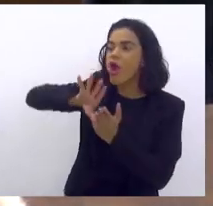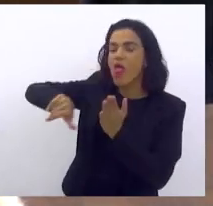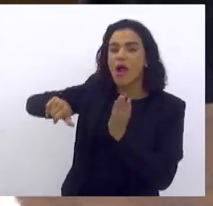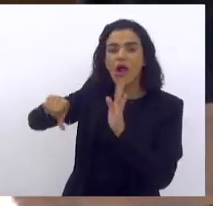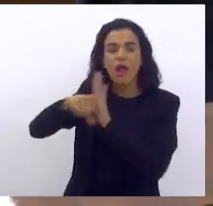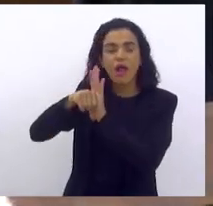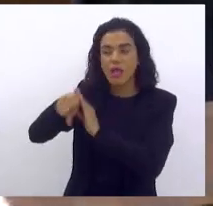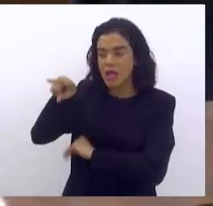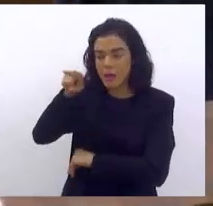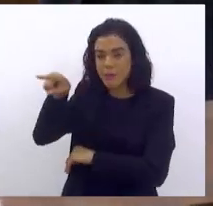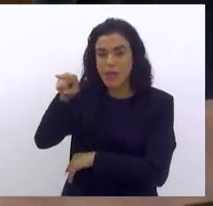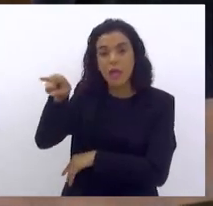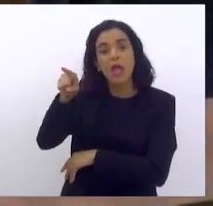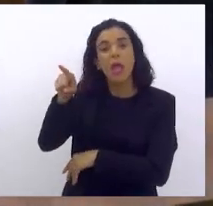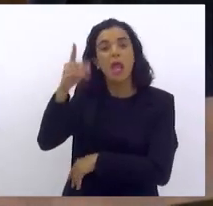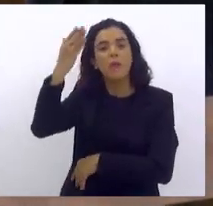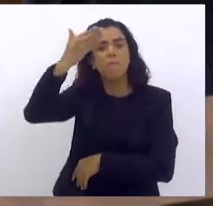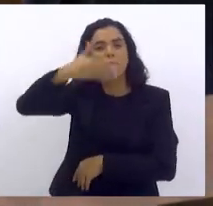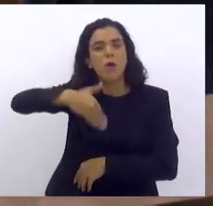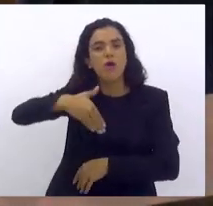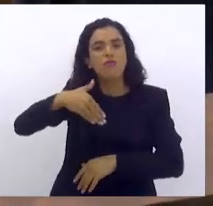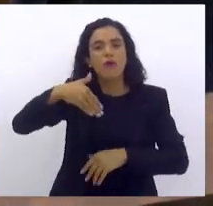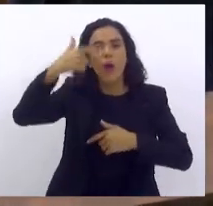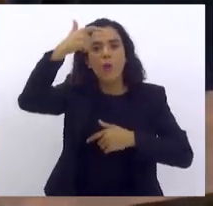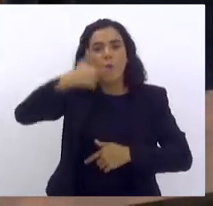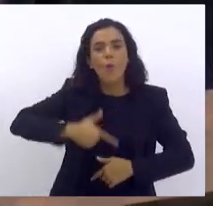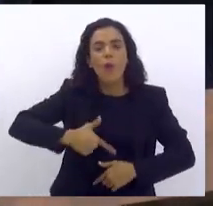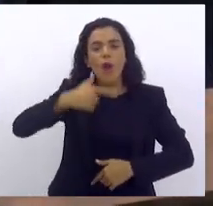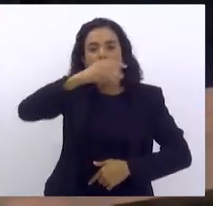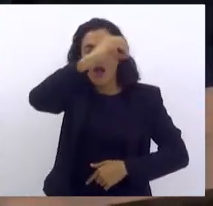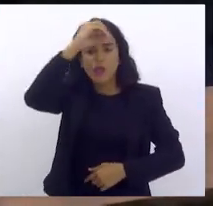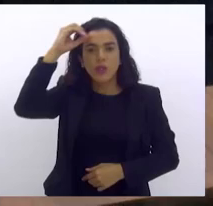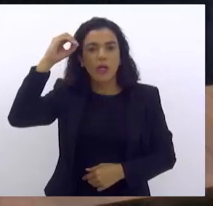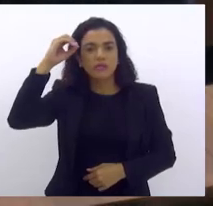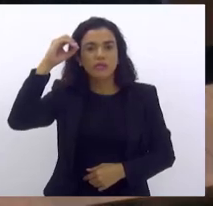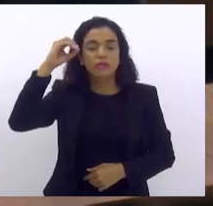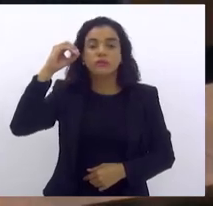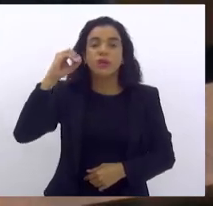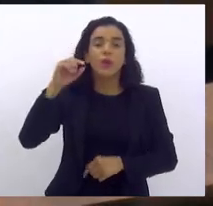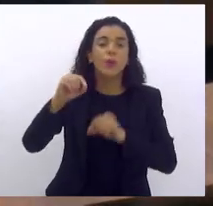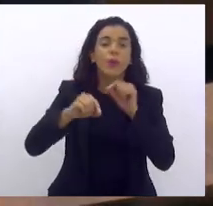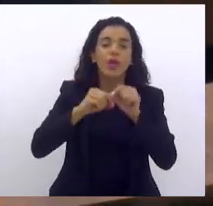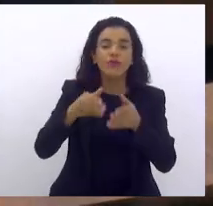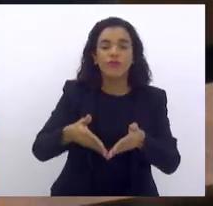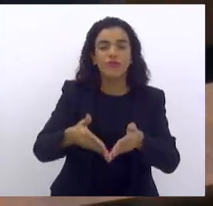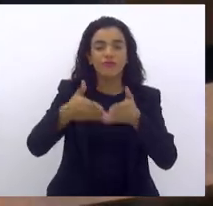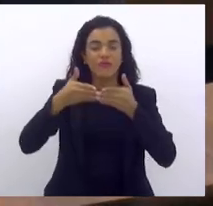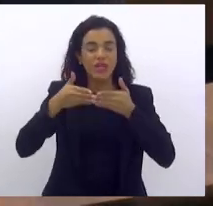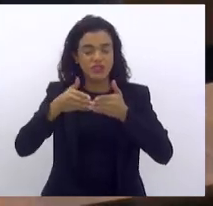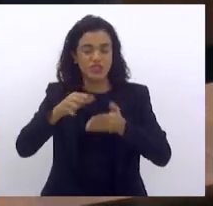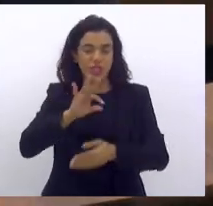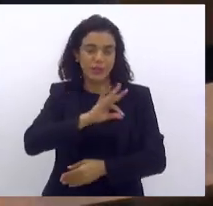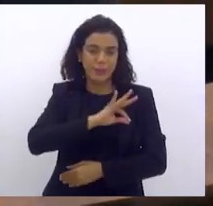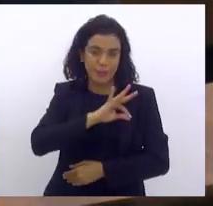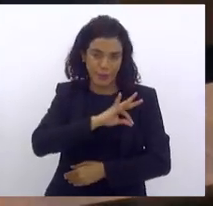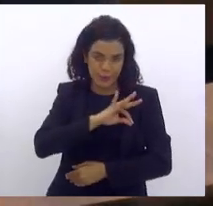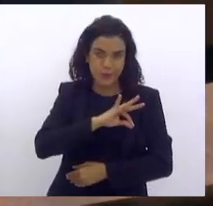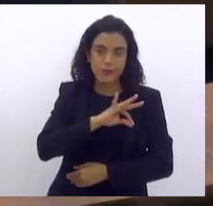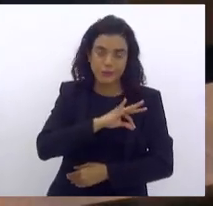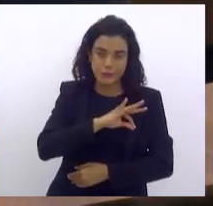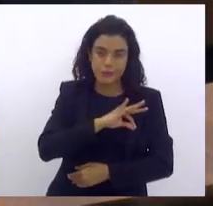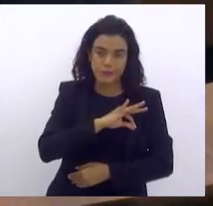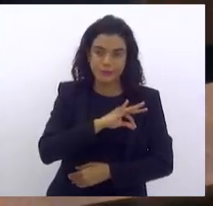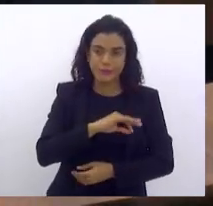cometeu. E aí ele teve que provar sua inocência e foi novamente chamado